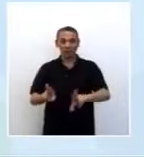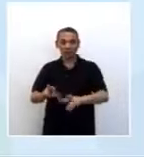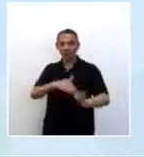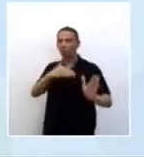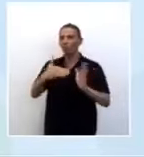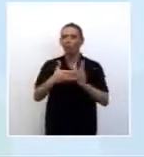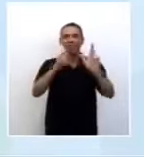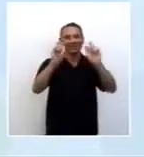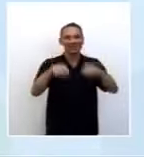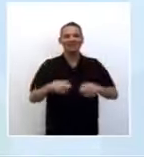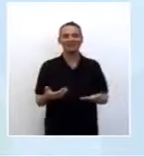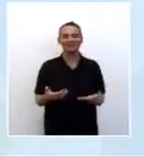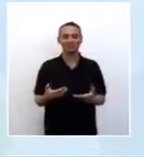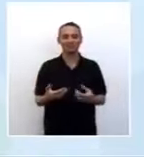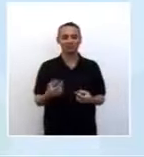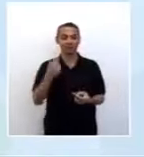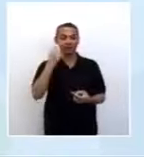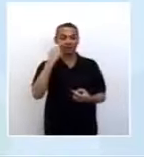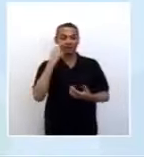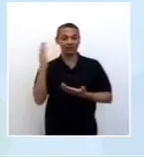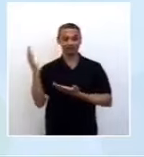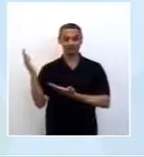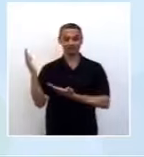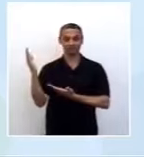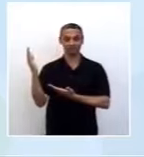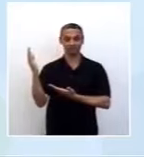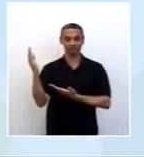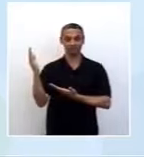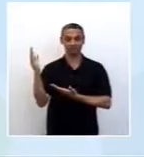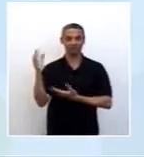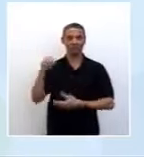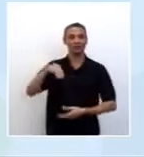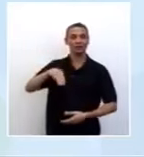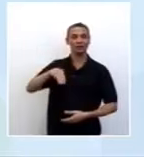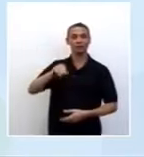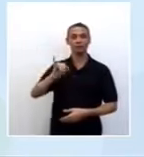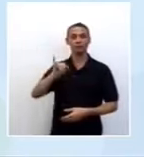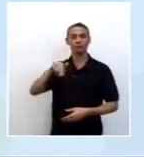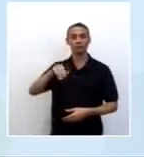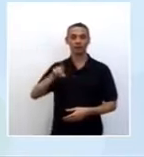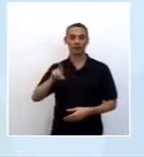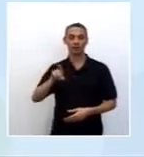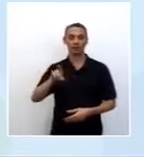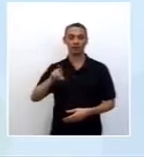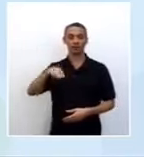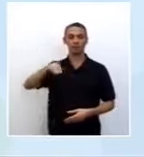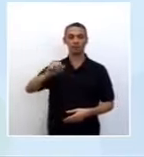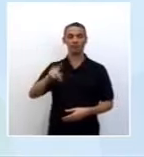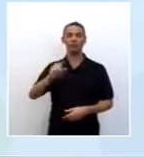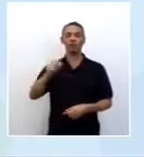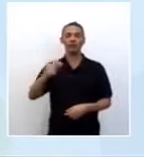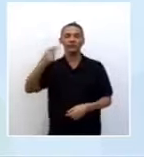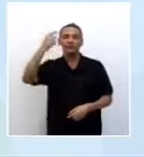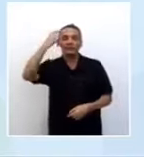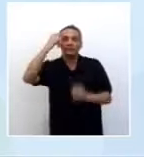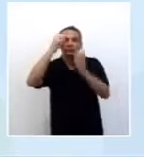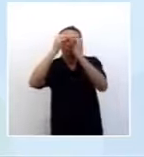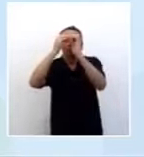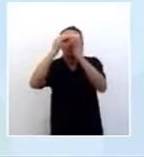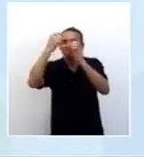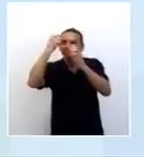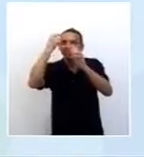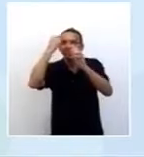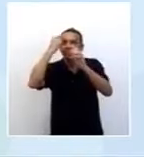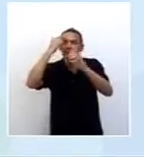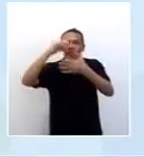completa então eu vou colocar já tá aí na tela um my mind map é um mapa mental vamos escrevendo ali no